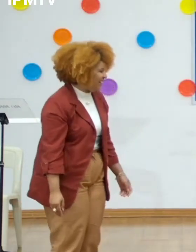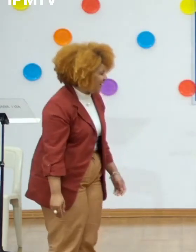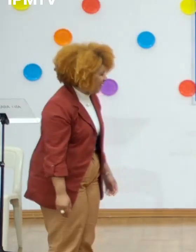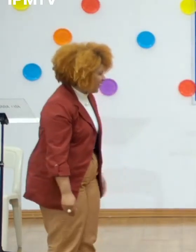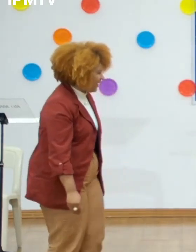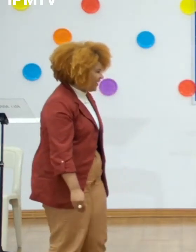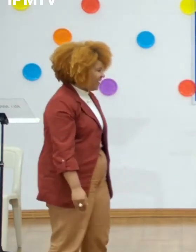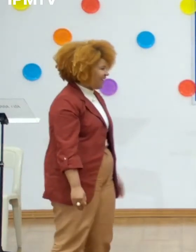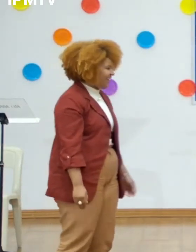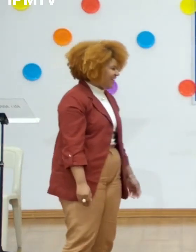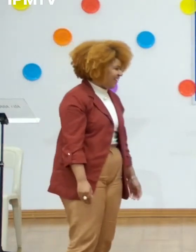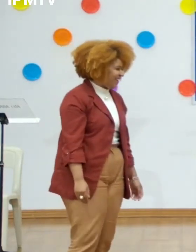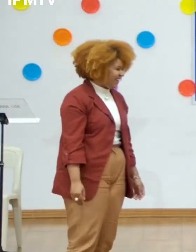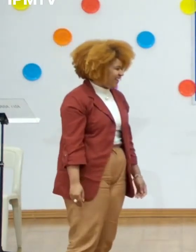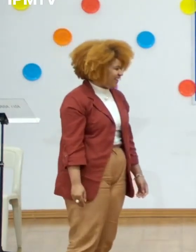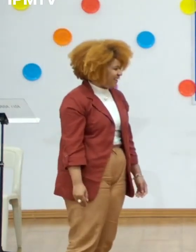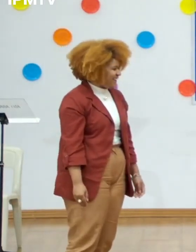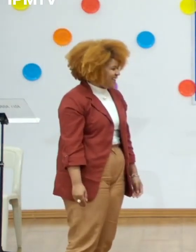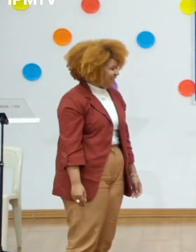César,